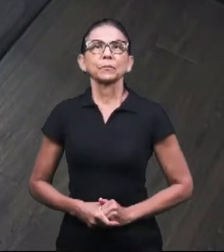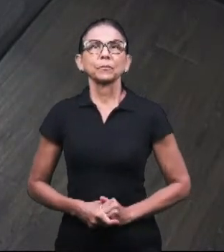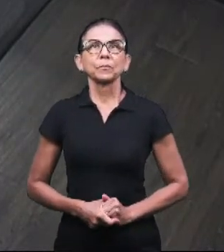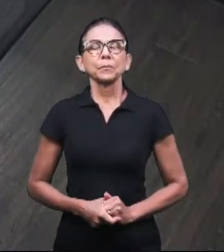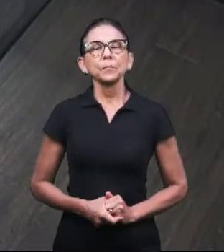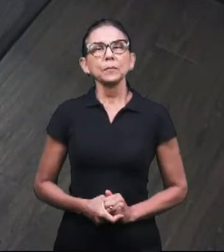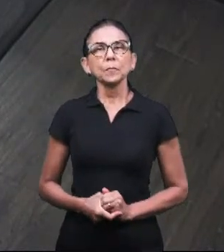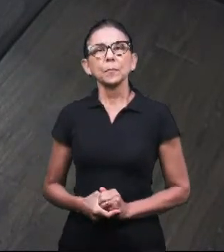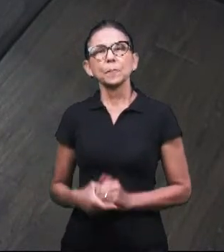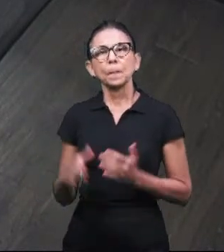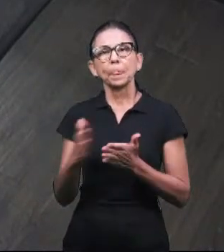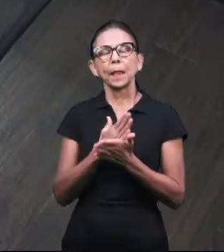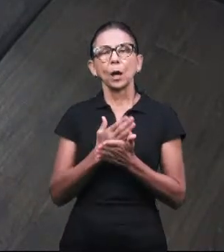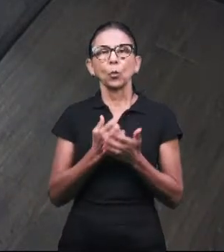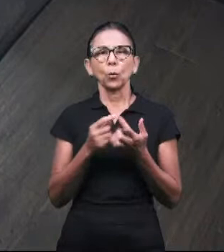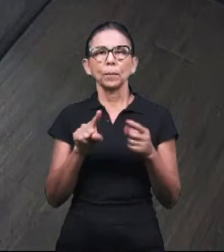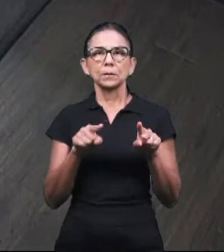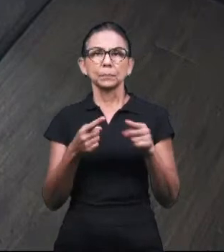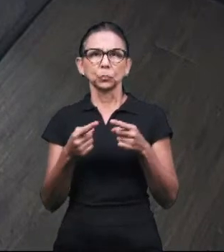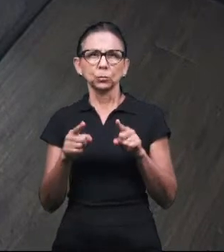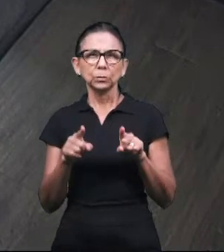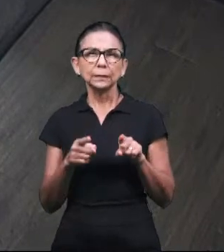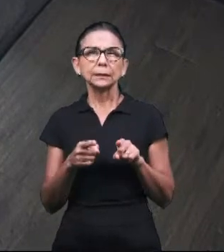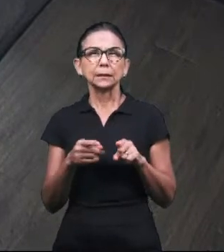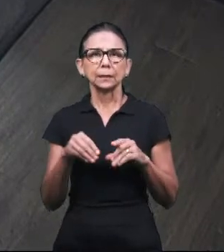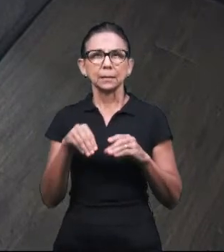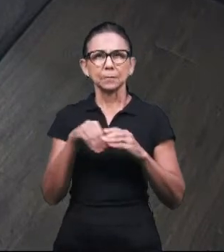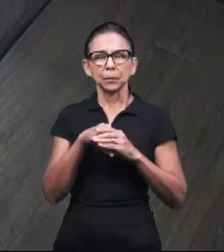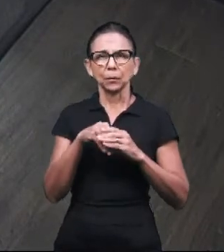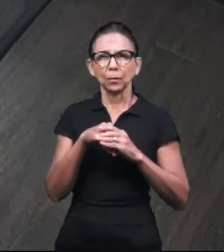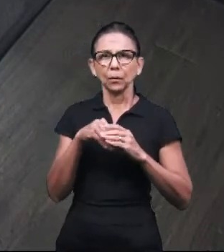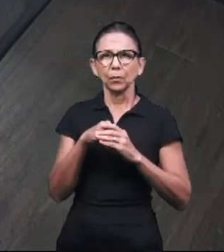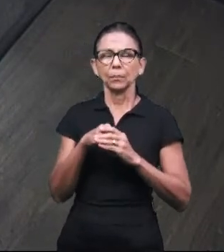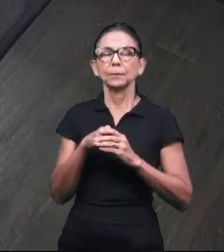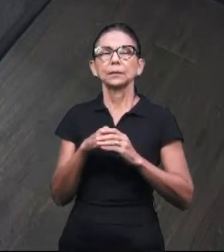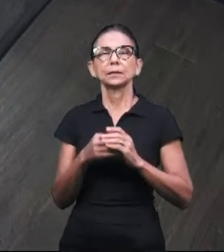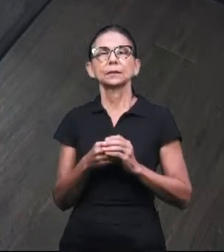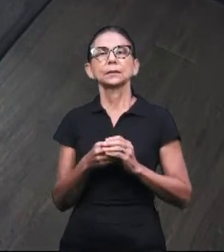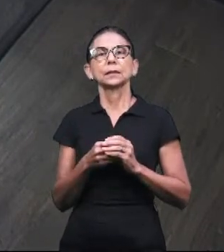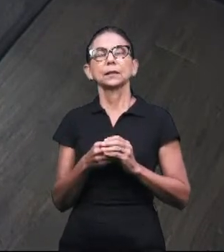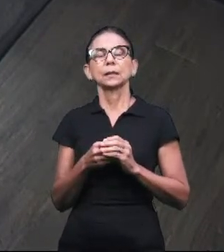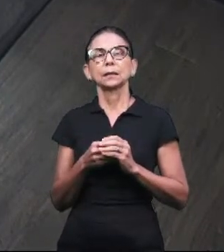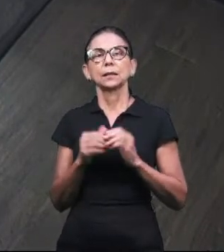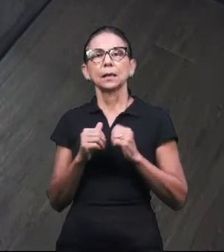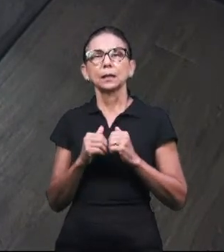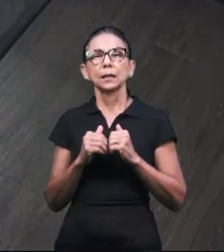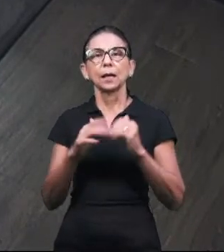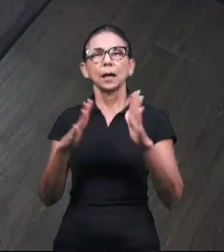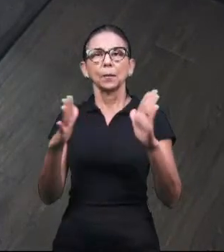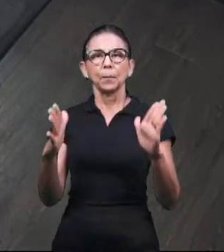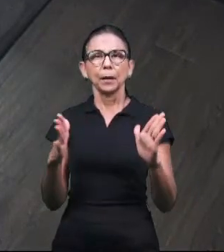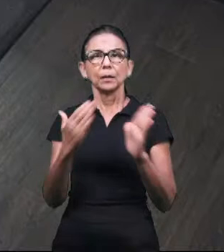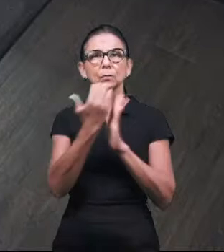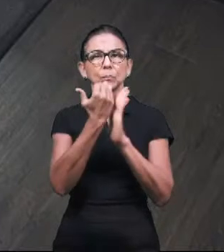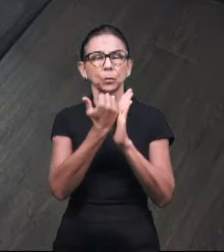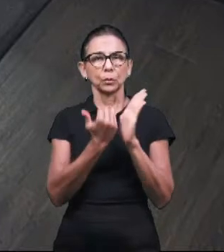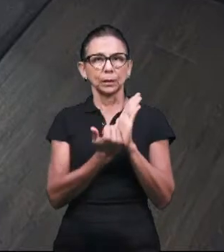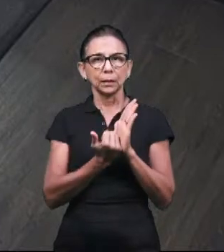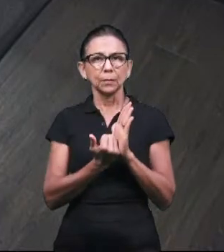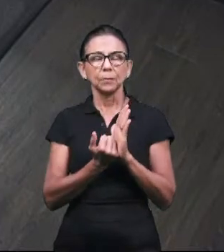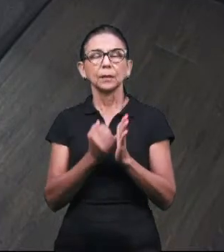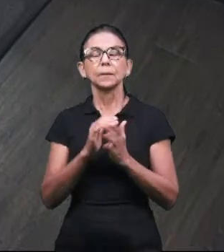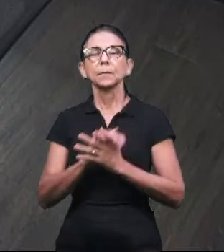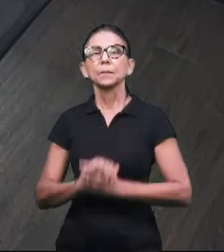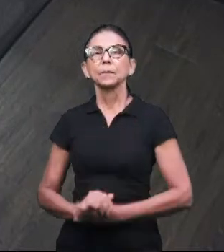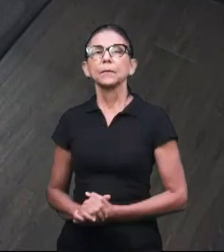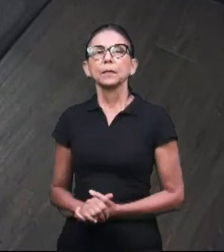que é narrador da ESPN. Ele foi o locutor ali, o mestre de cerimônia, vamos dizer assim, né? O apresentador ali daquele